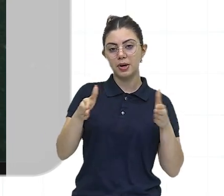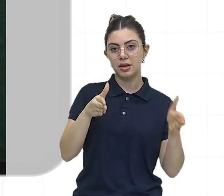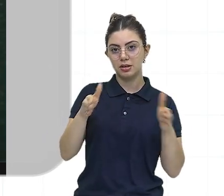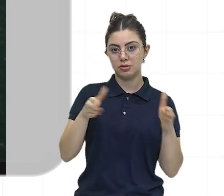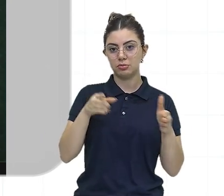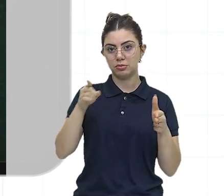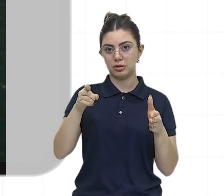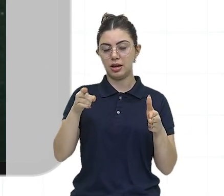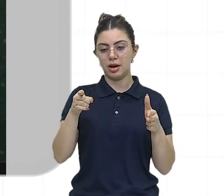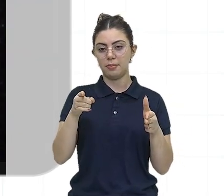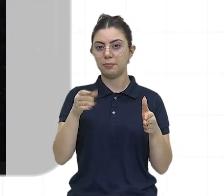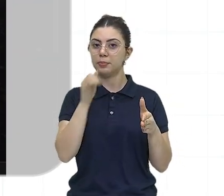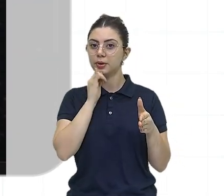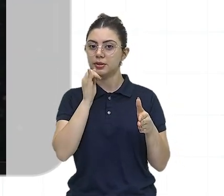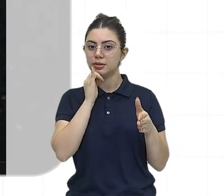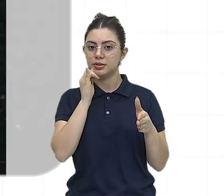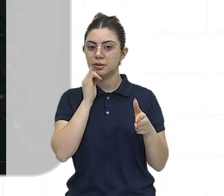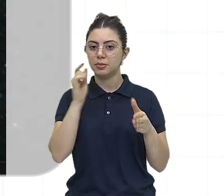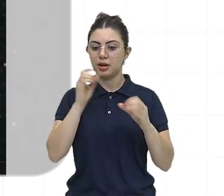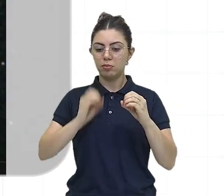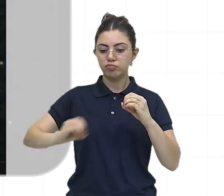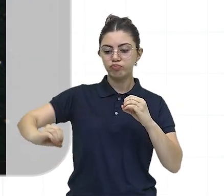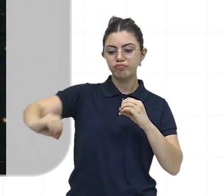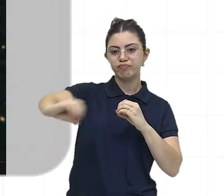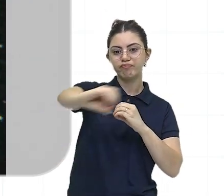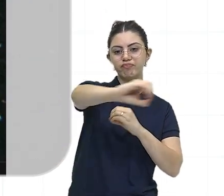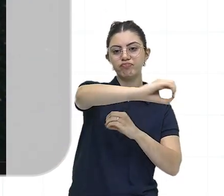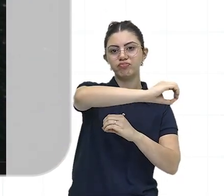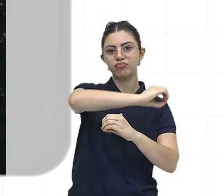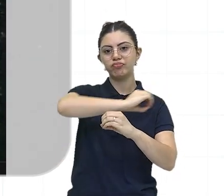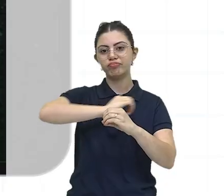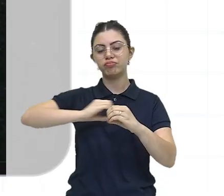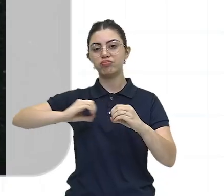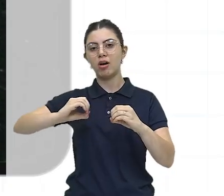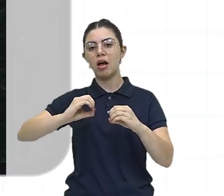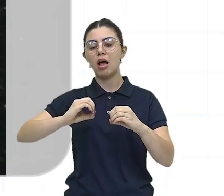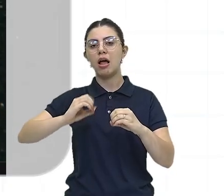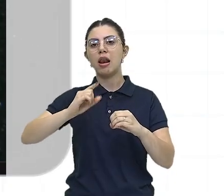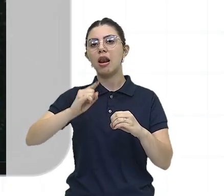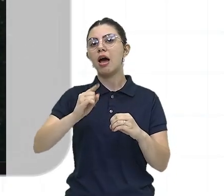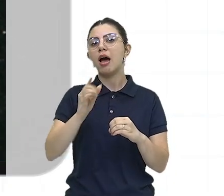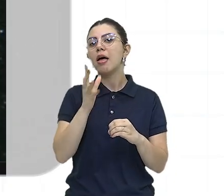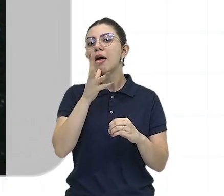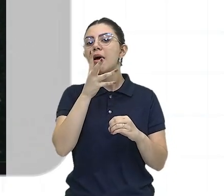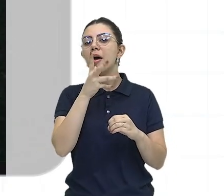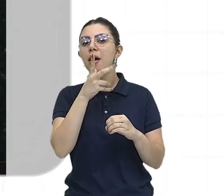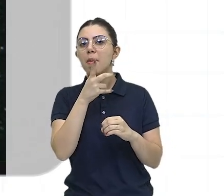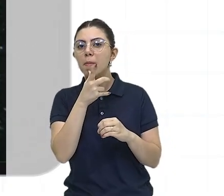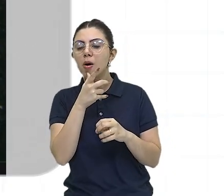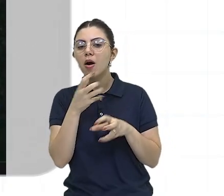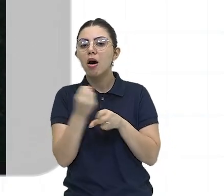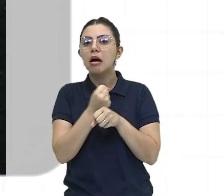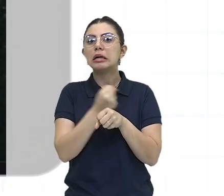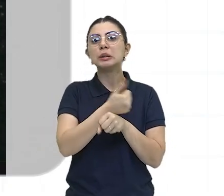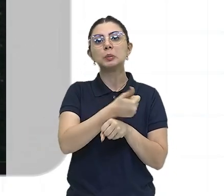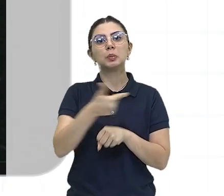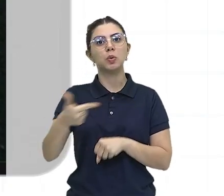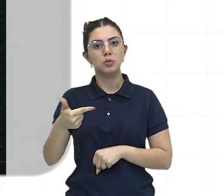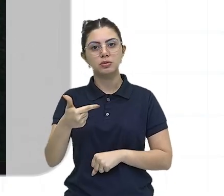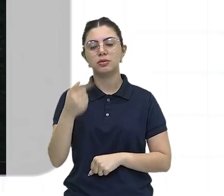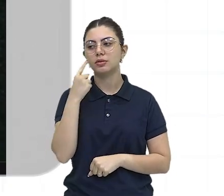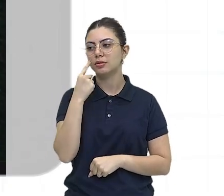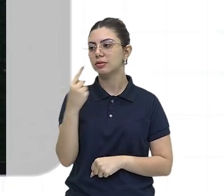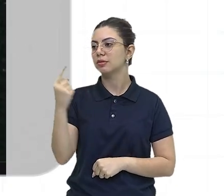Júpiter leva, olha só, para fazer o processo de órbita, né? 12 anos de tempo de